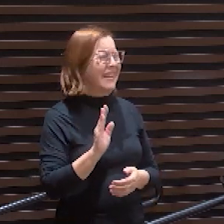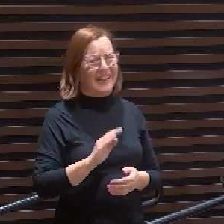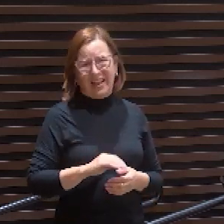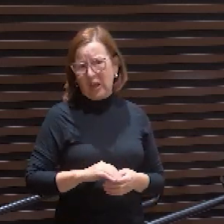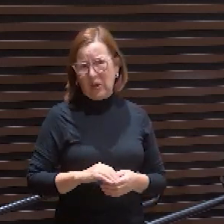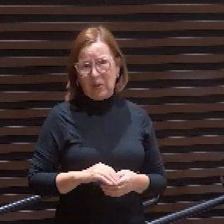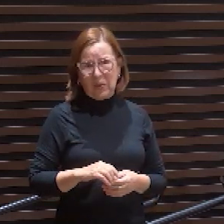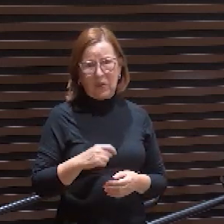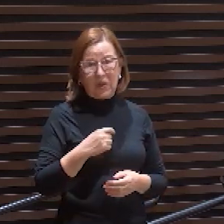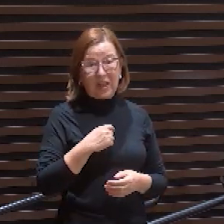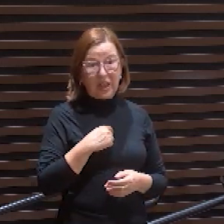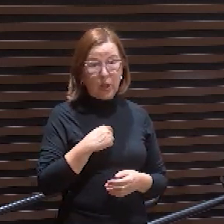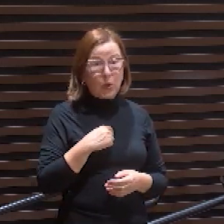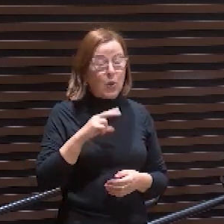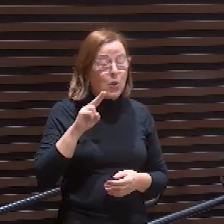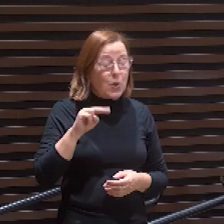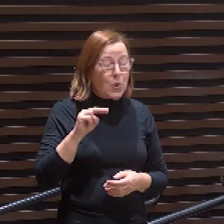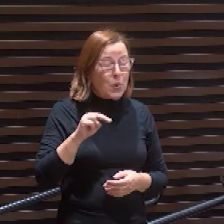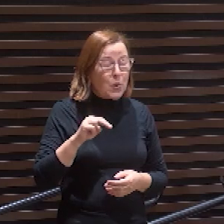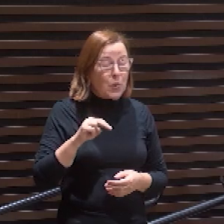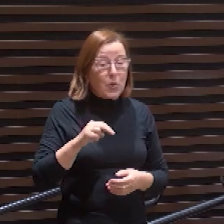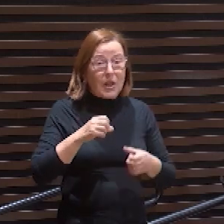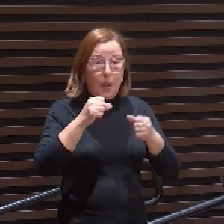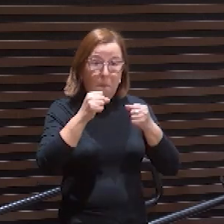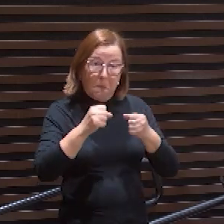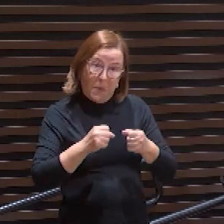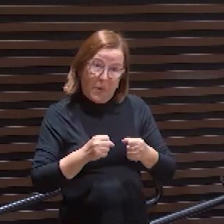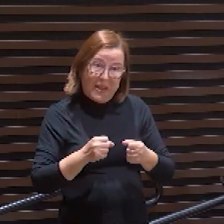poderia pagar o que o seu filho fez por mim.